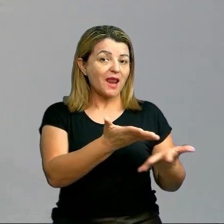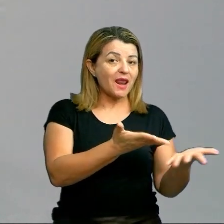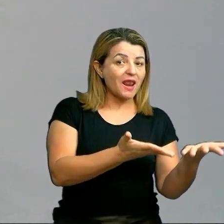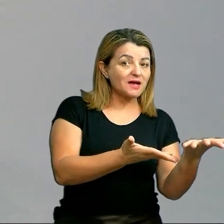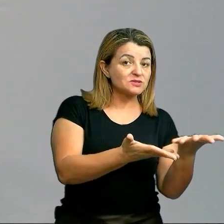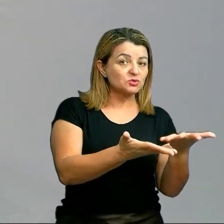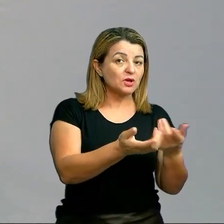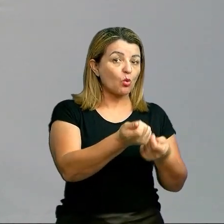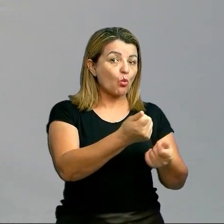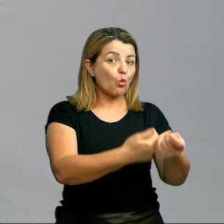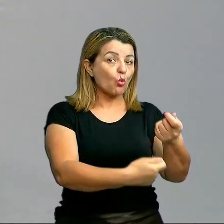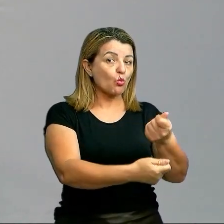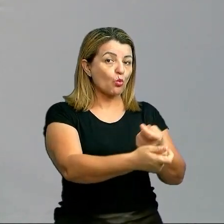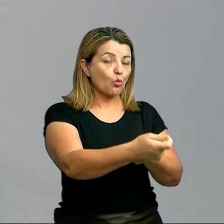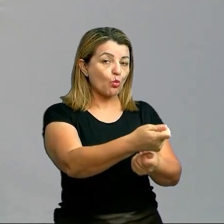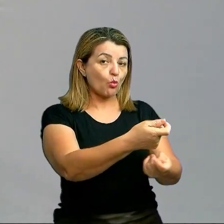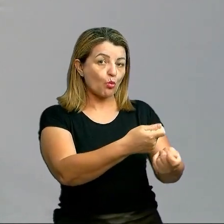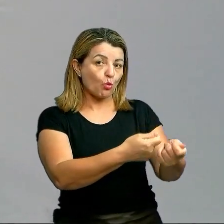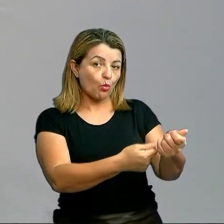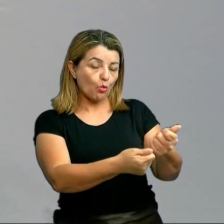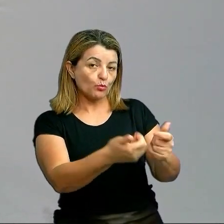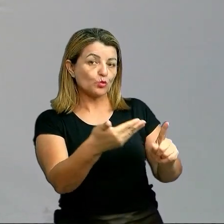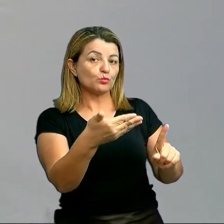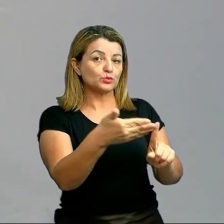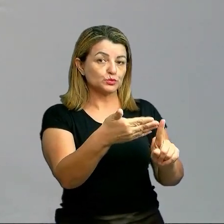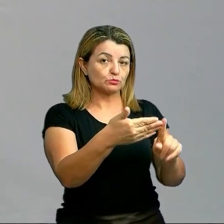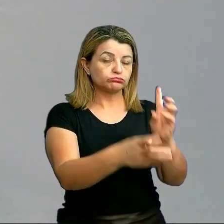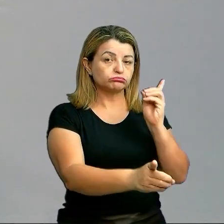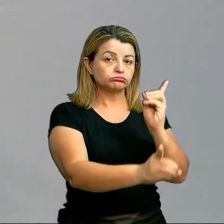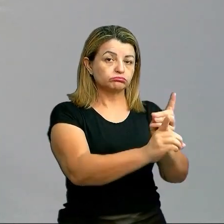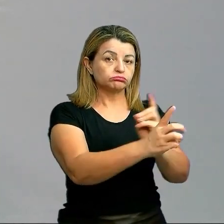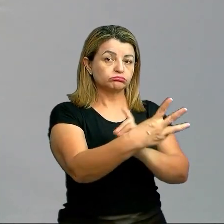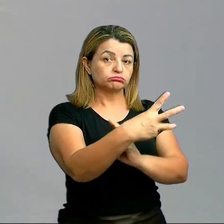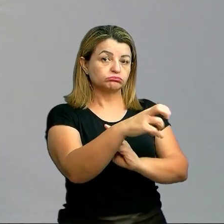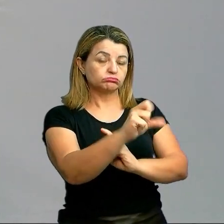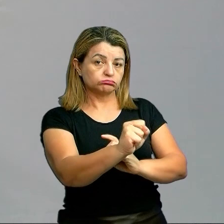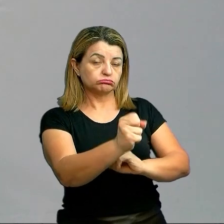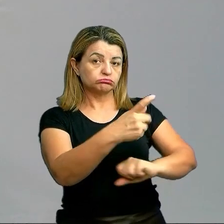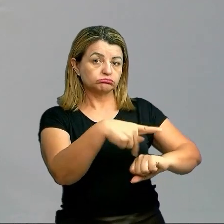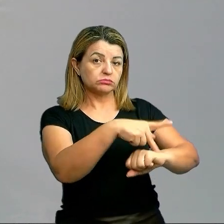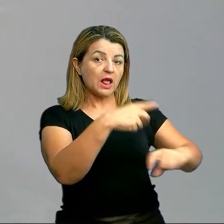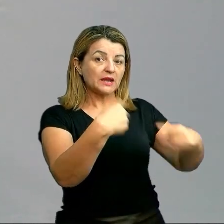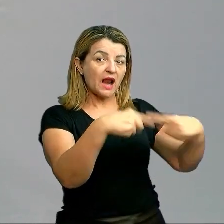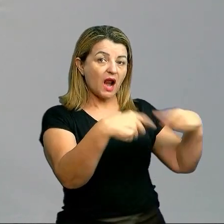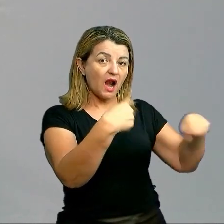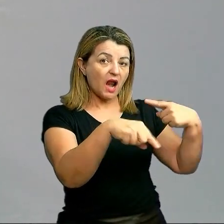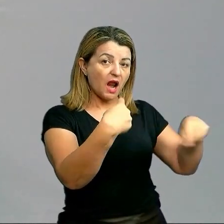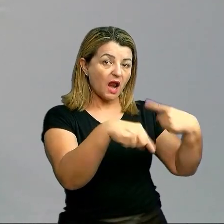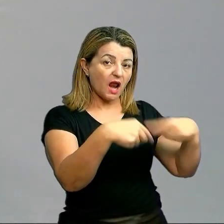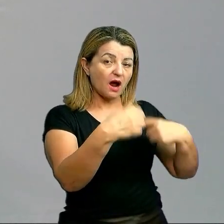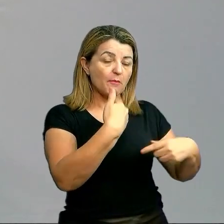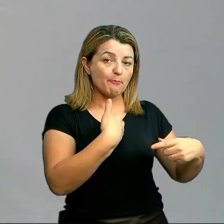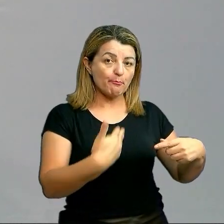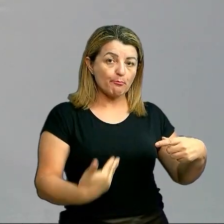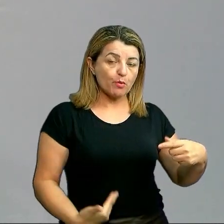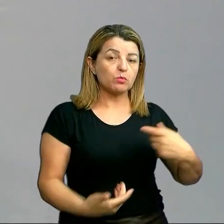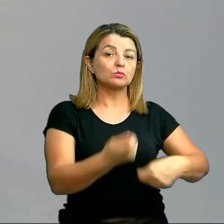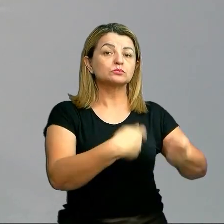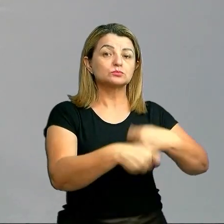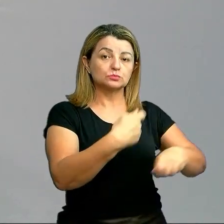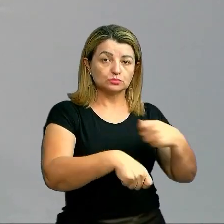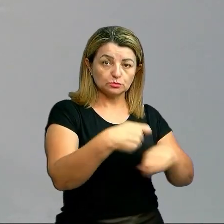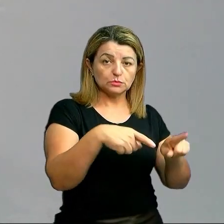questões econômicas, Ela é um encontro desses 38 países para discutir políticas públicas e econômicas relacionadas às